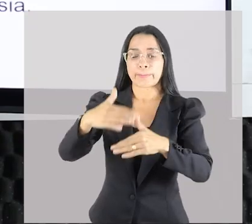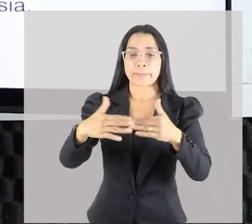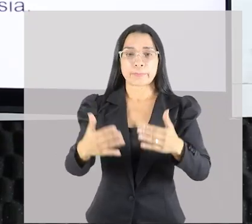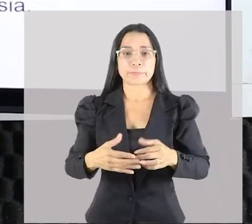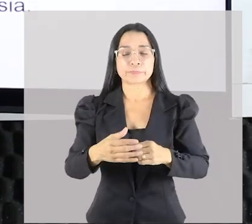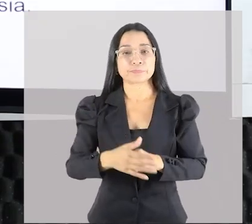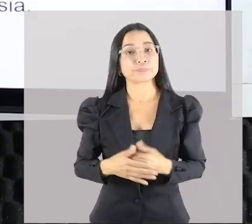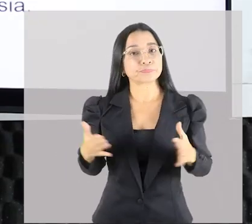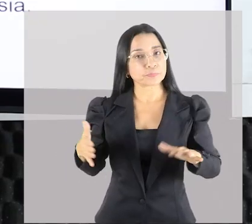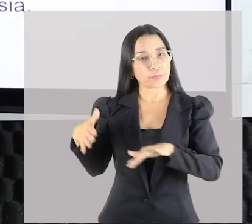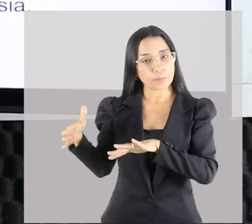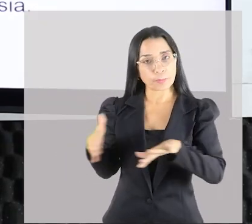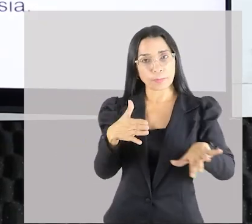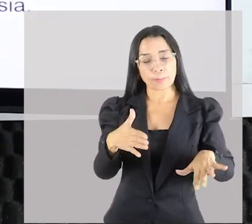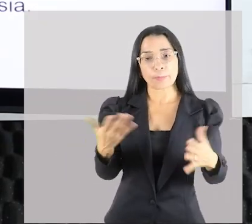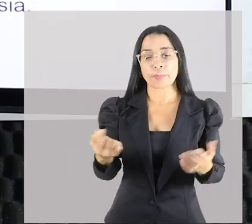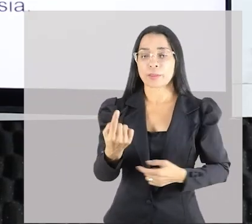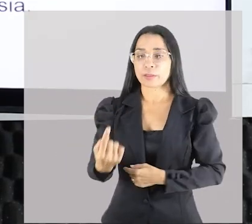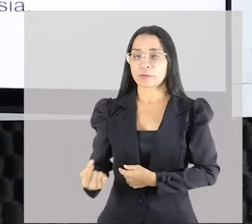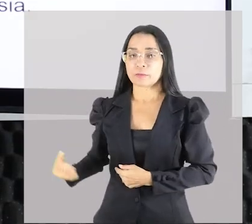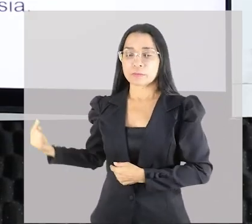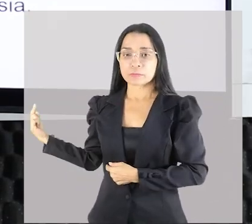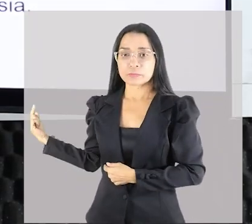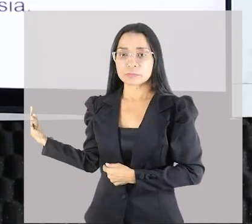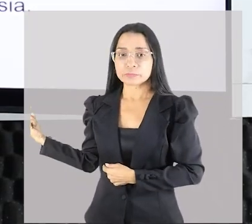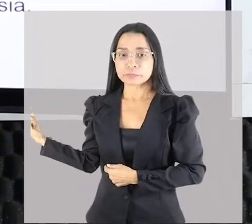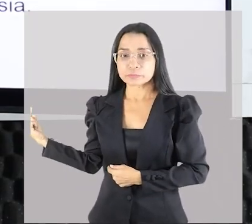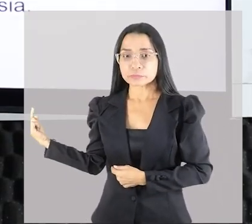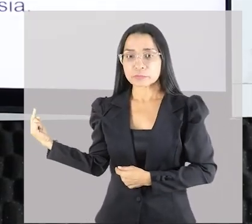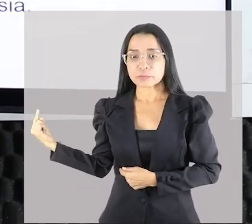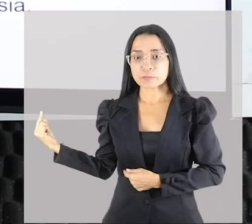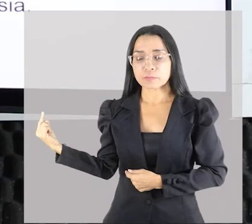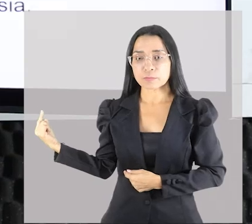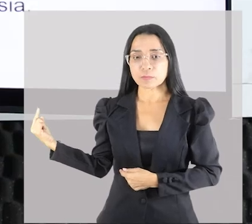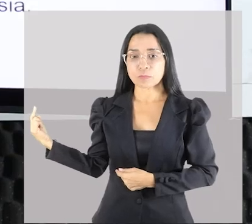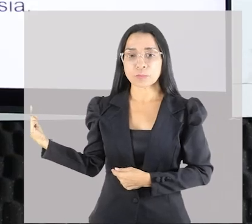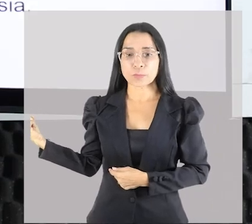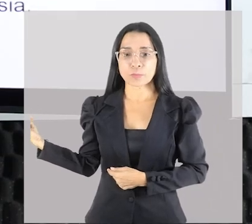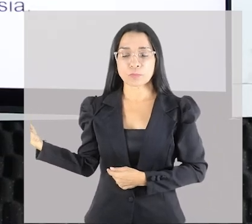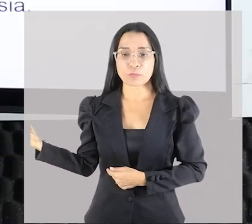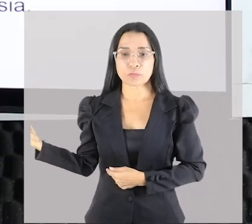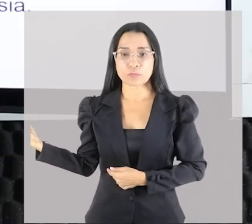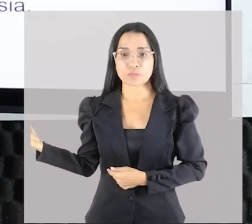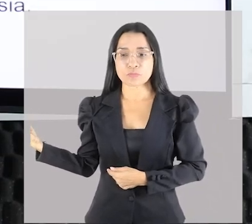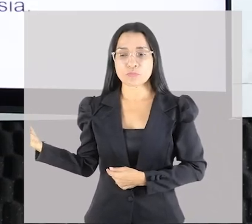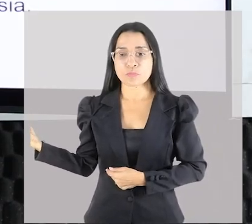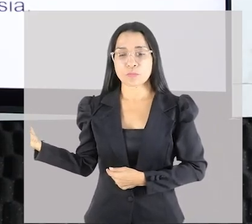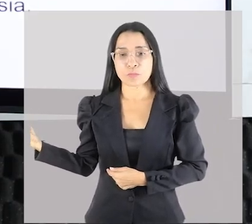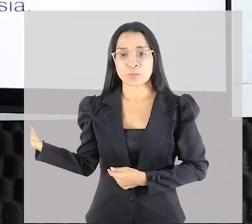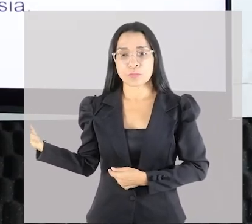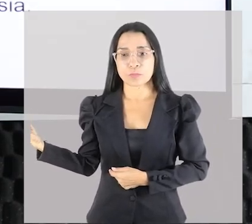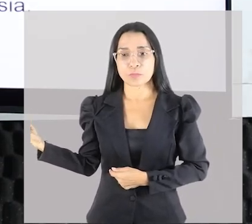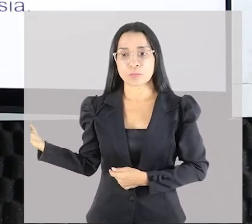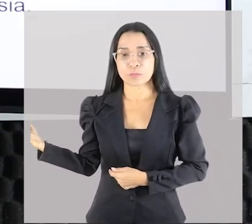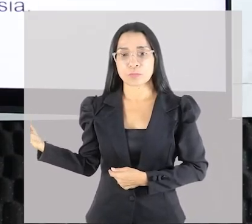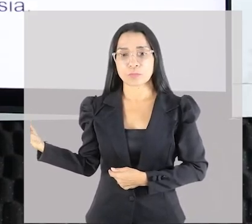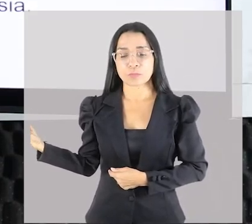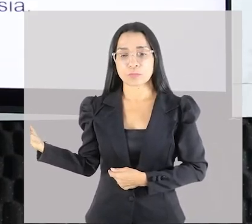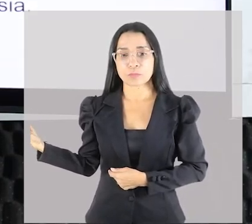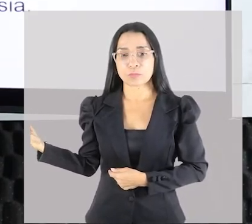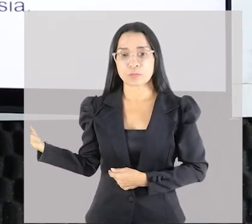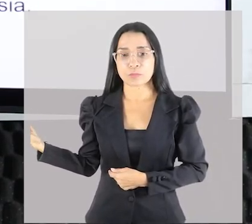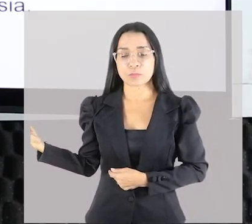Surgimento de novas técnicas agrícolas, maior oferta de alimento, crescimento demográfico e excedente